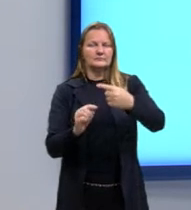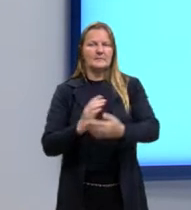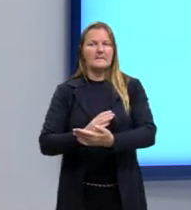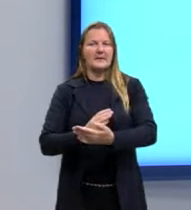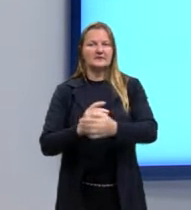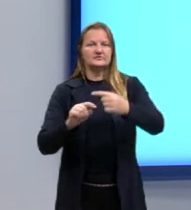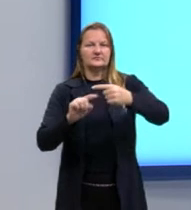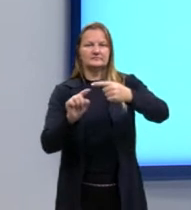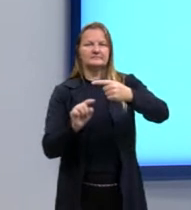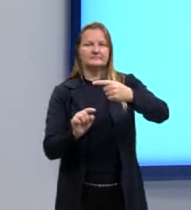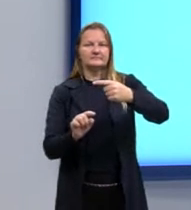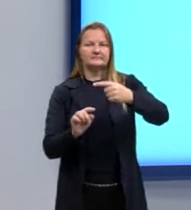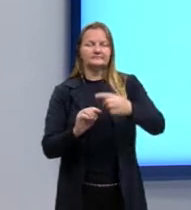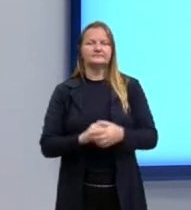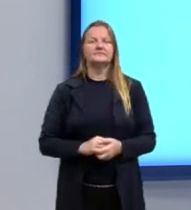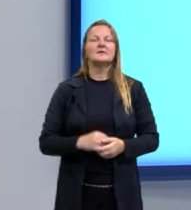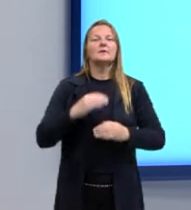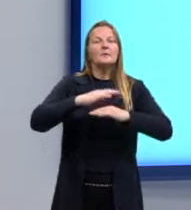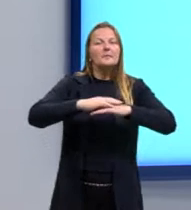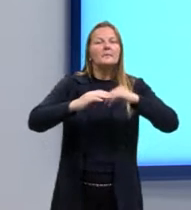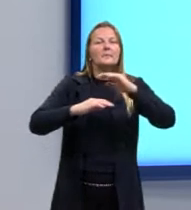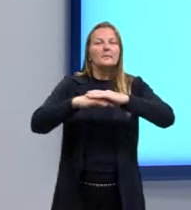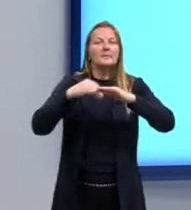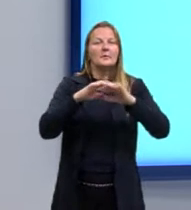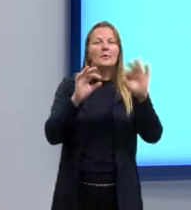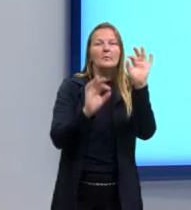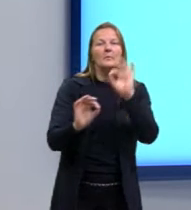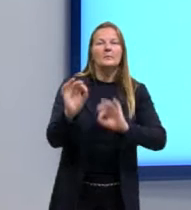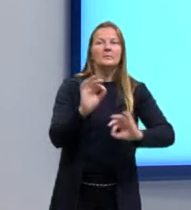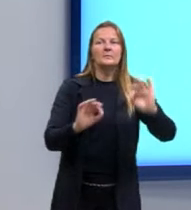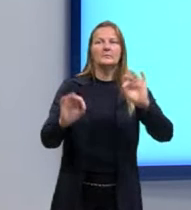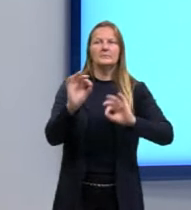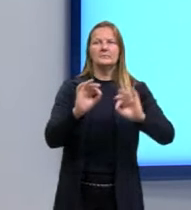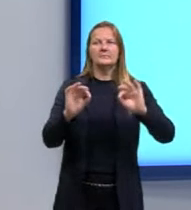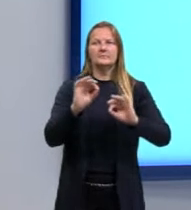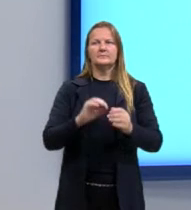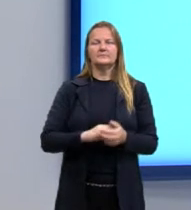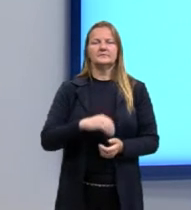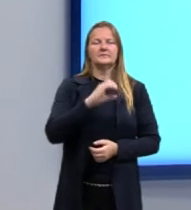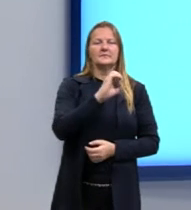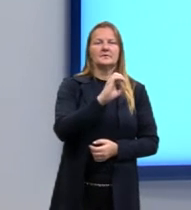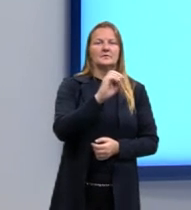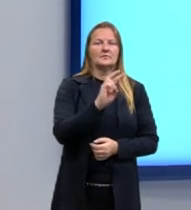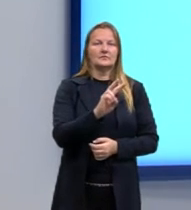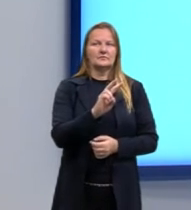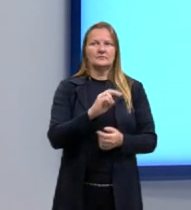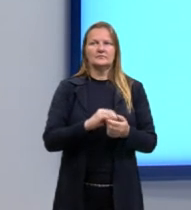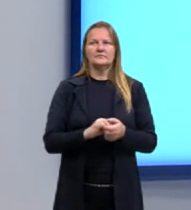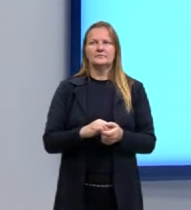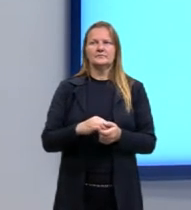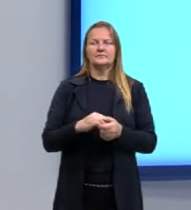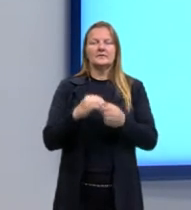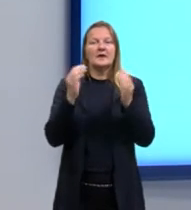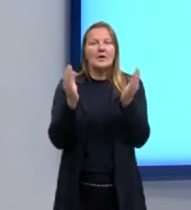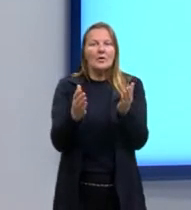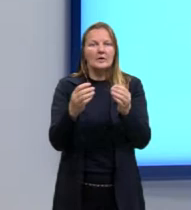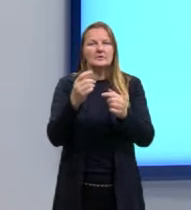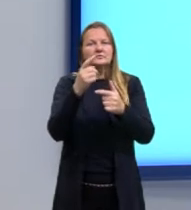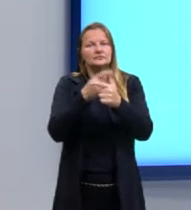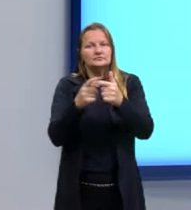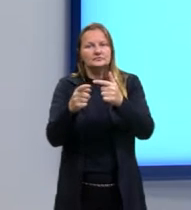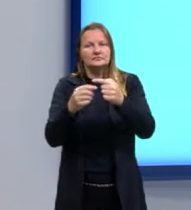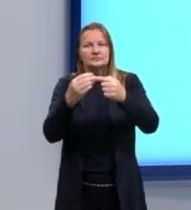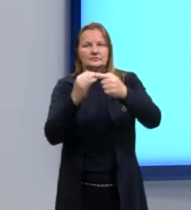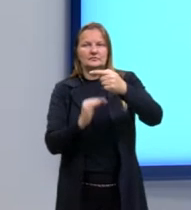ok nós Montamos ali o coeficiente de variação da Ração atual da nova ração com as